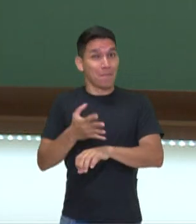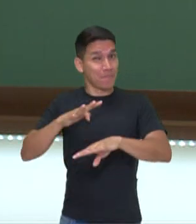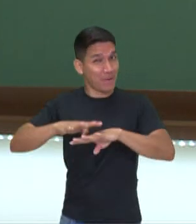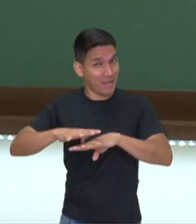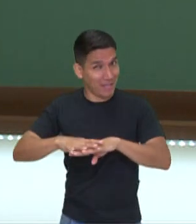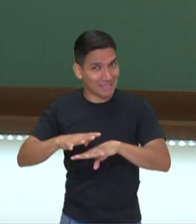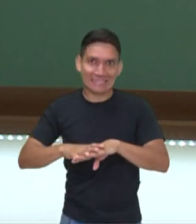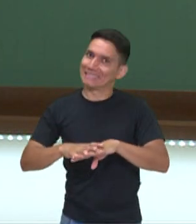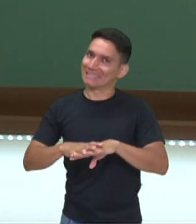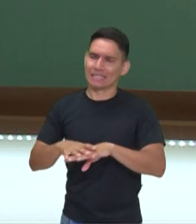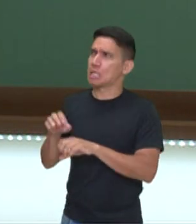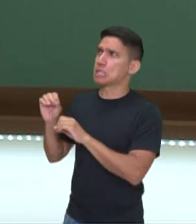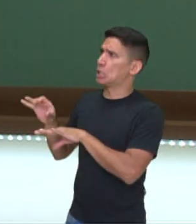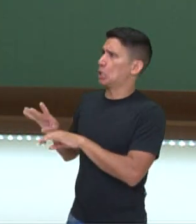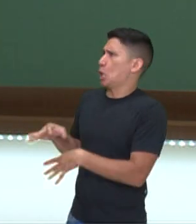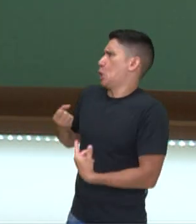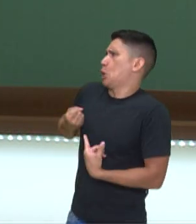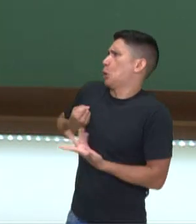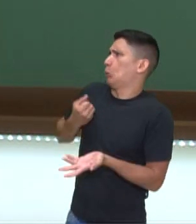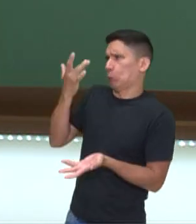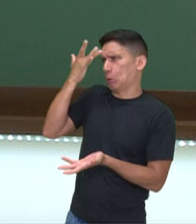e ele não tem como explicar.